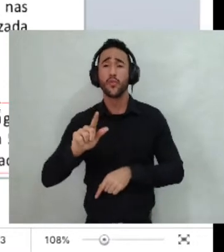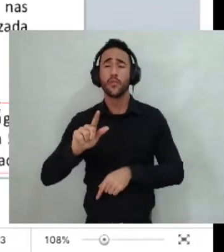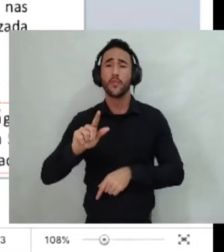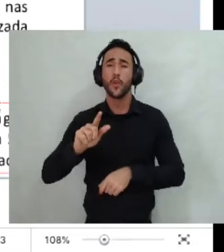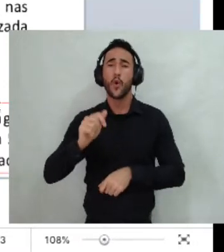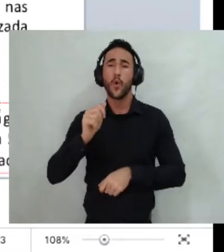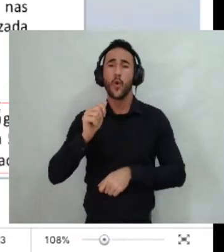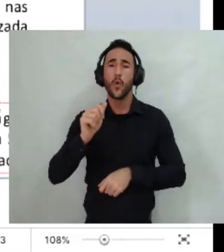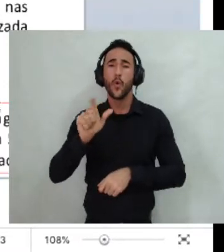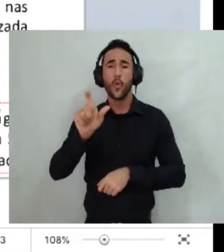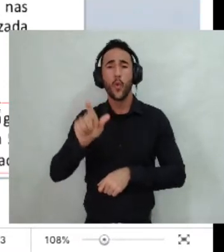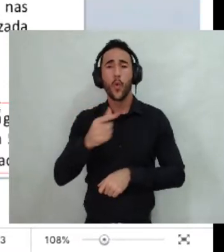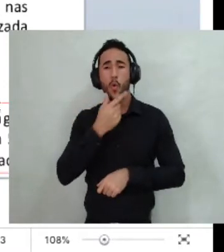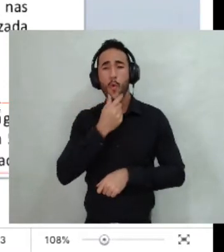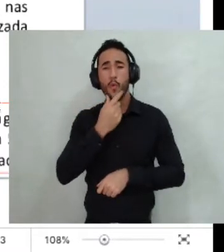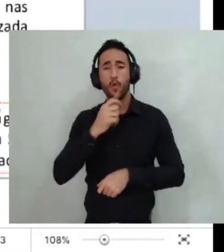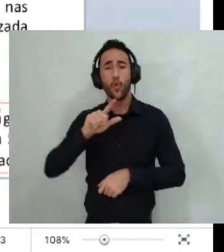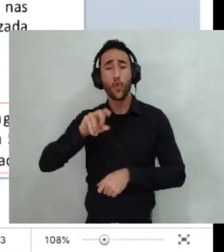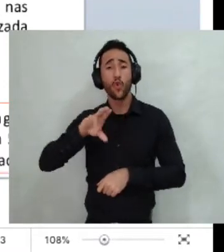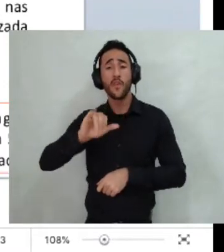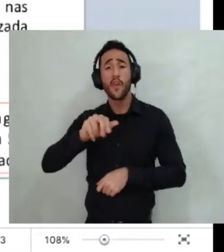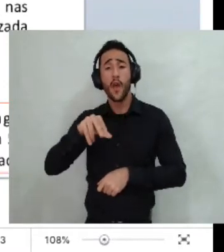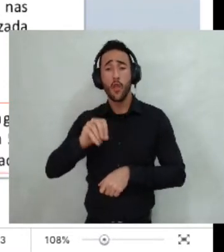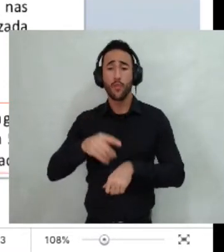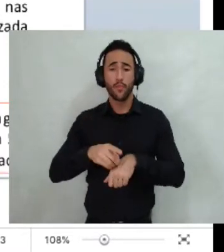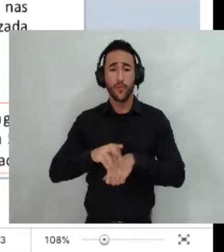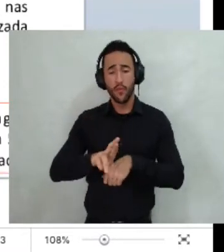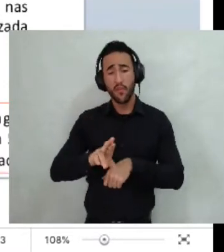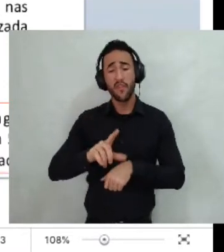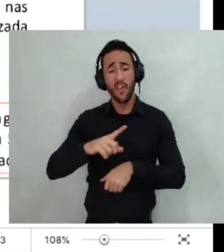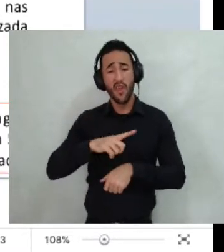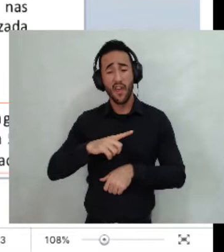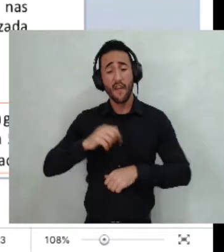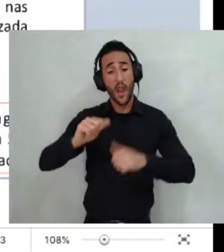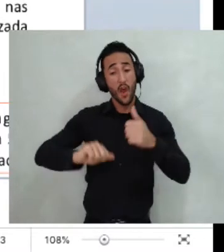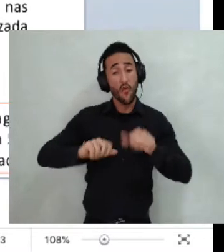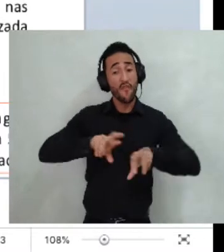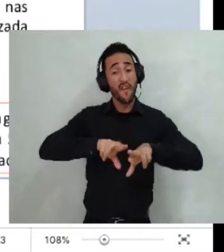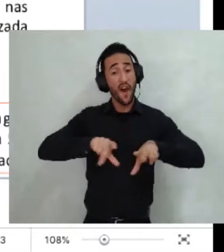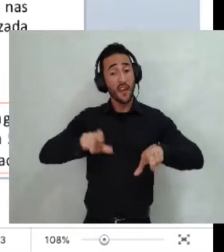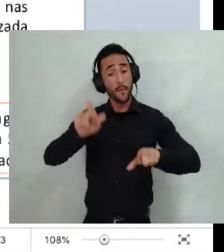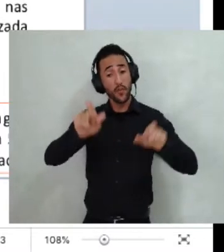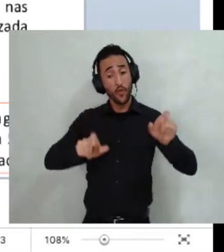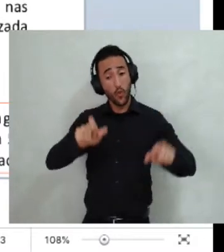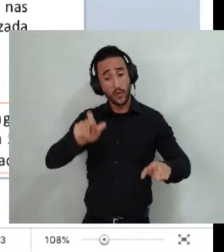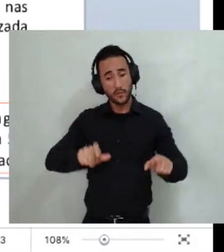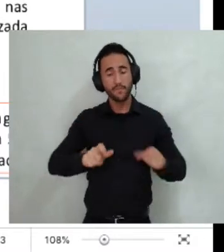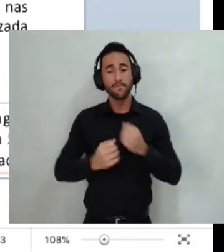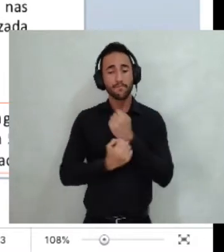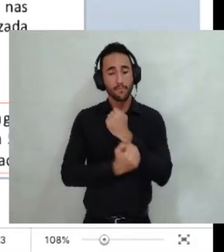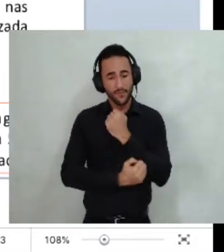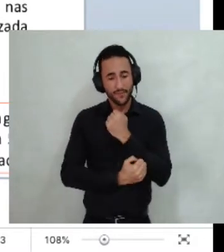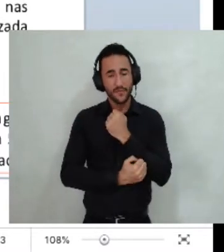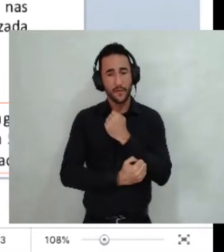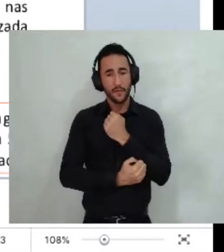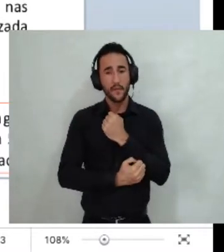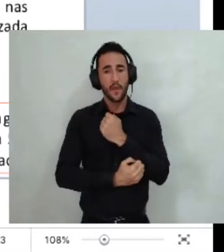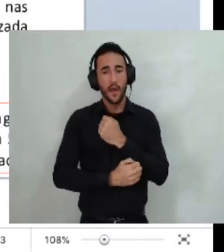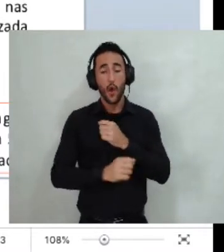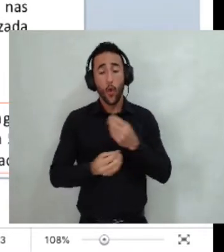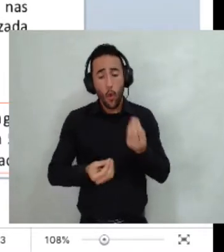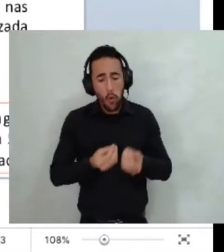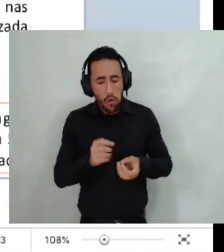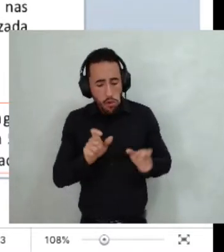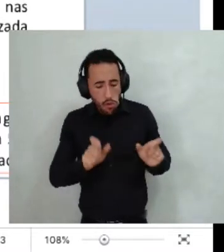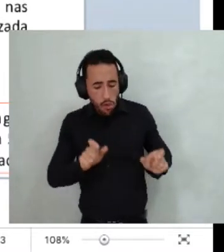RNA mensageiro de várias secreções, inclusive das fezes, e nesse caso, em 5 de 7 amostras que